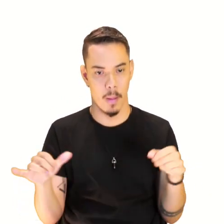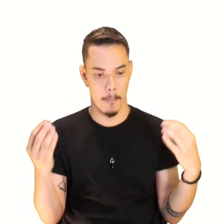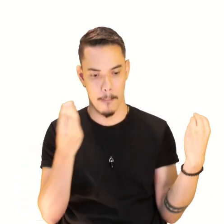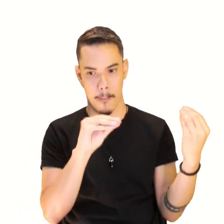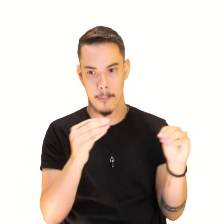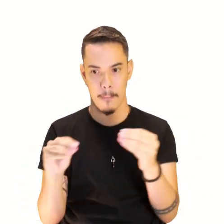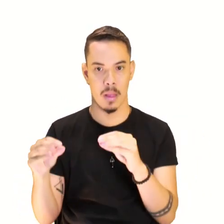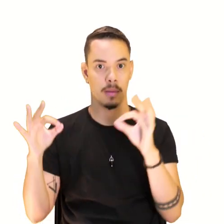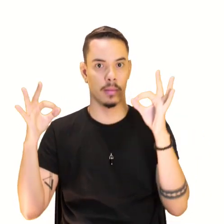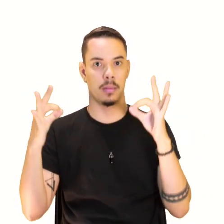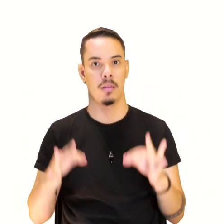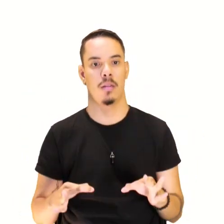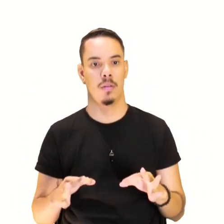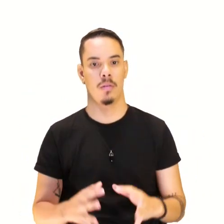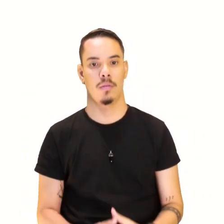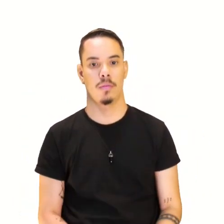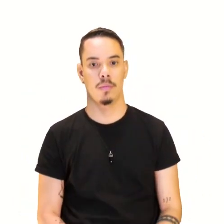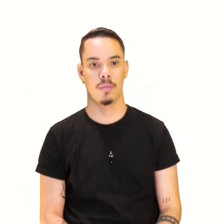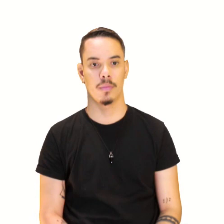deixar certinho